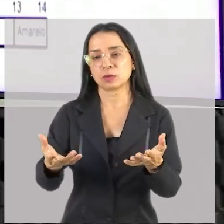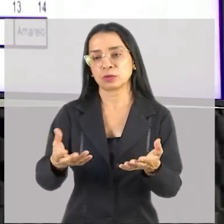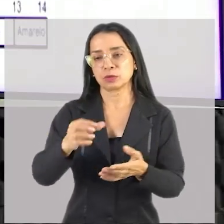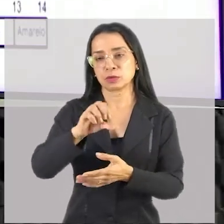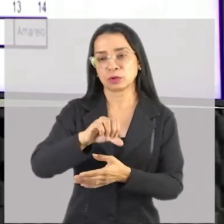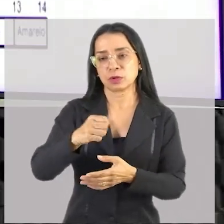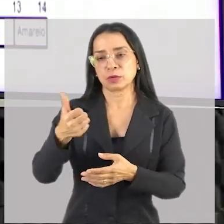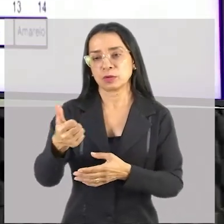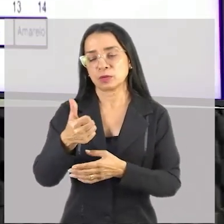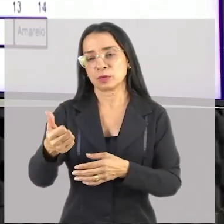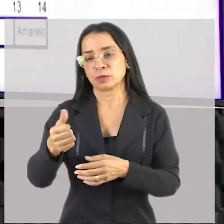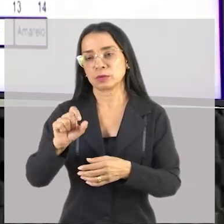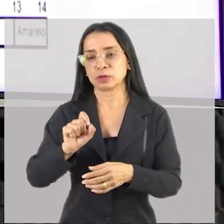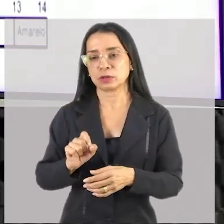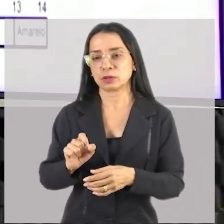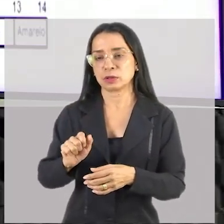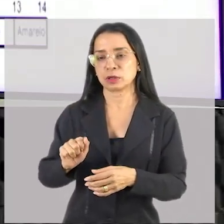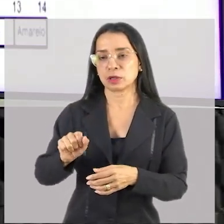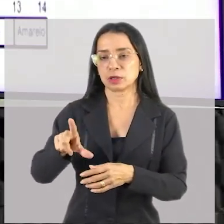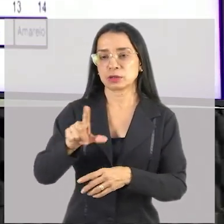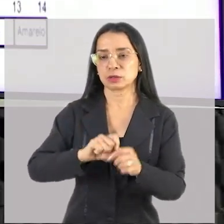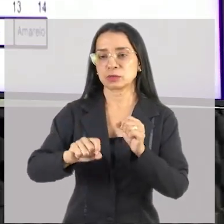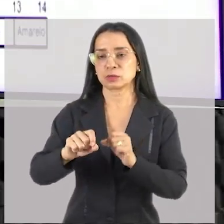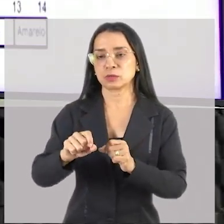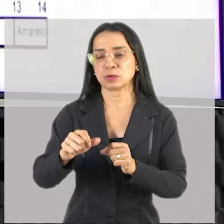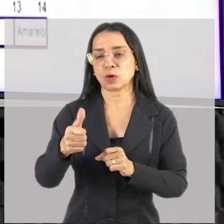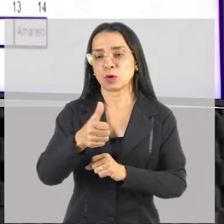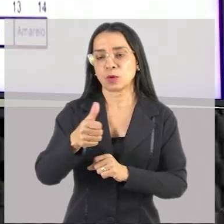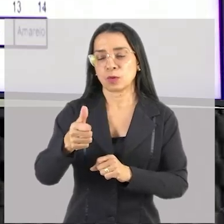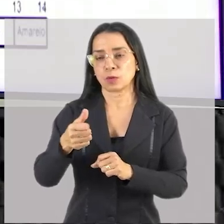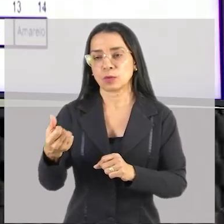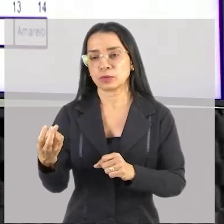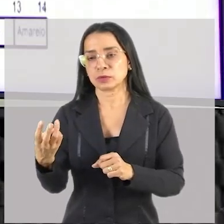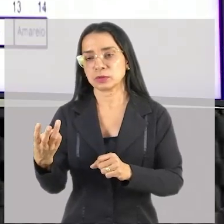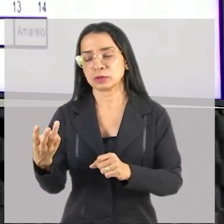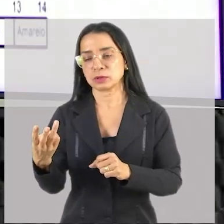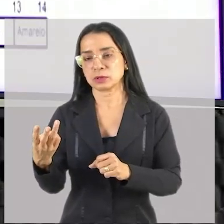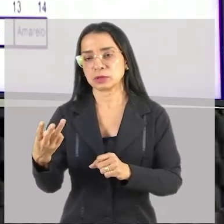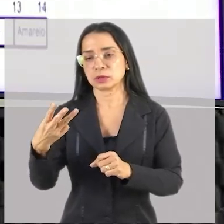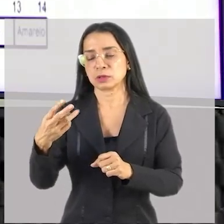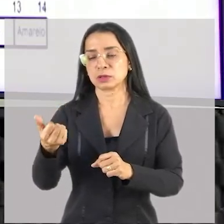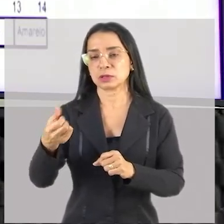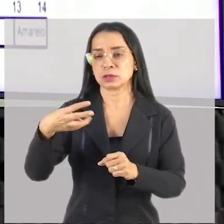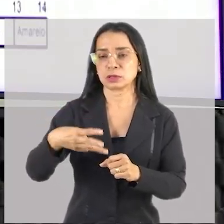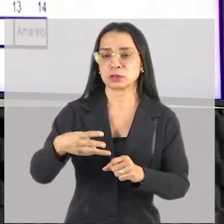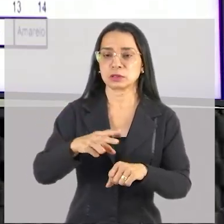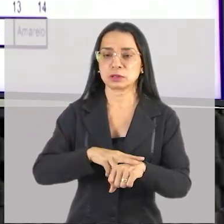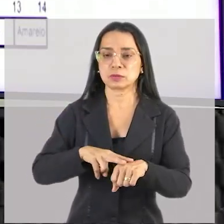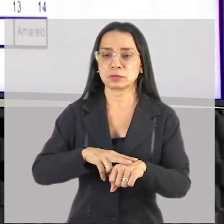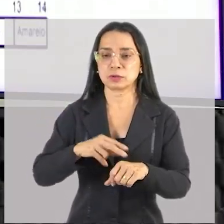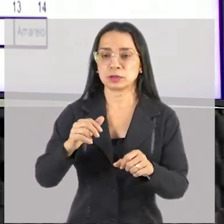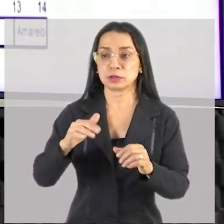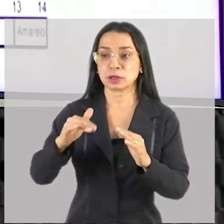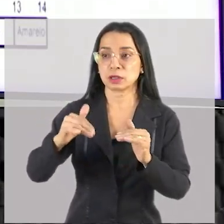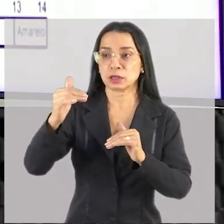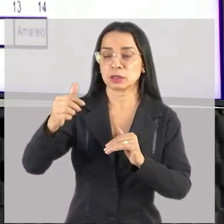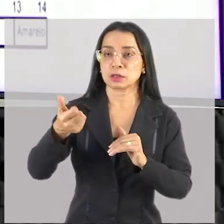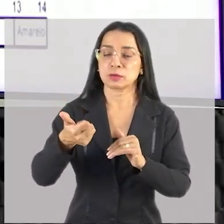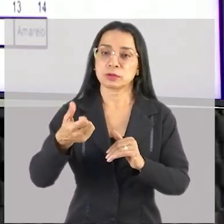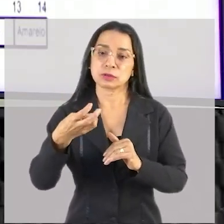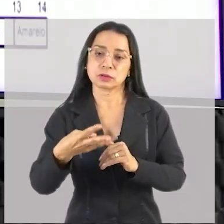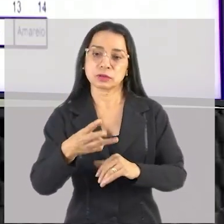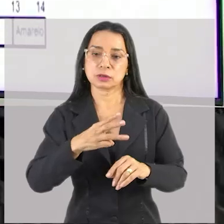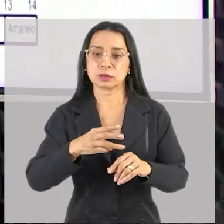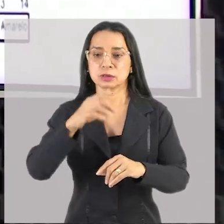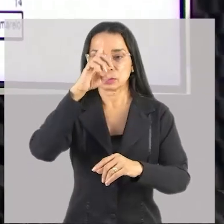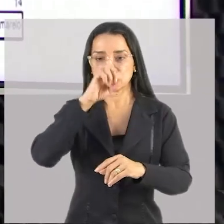Entre 9 e 11 é azul. Entre 11 e 13 é verde. Em cima de 13 fica amarelo. Tá? Então ele te deu toda